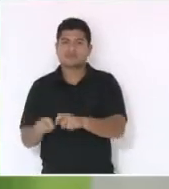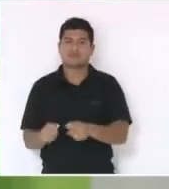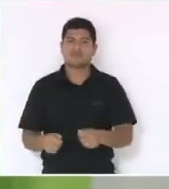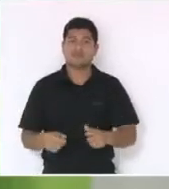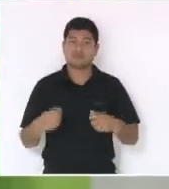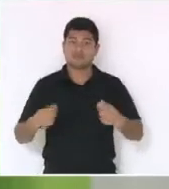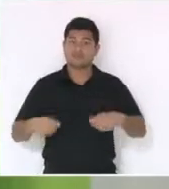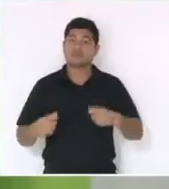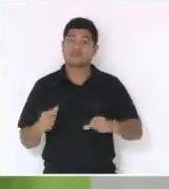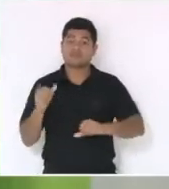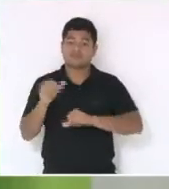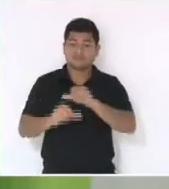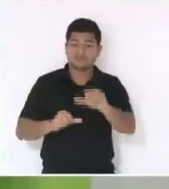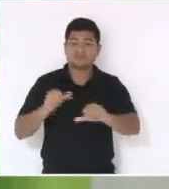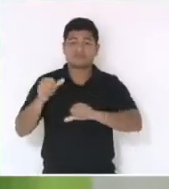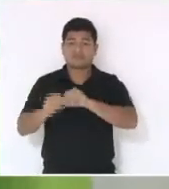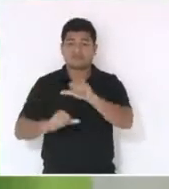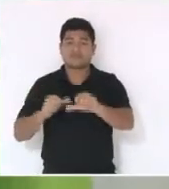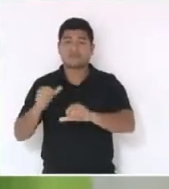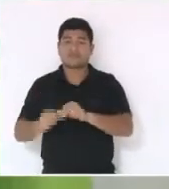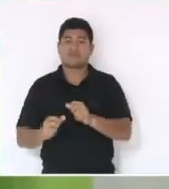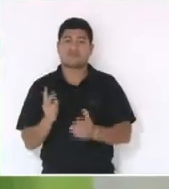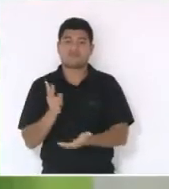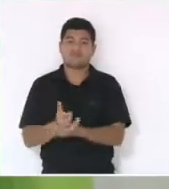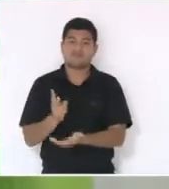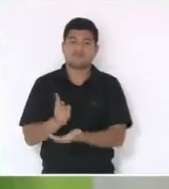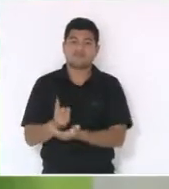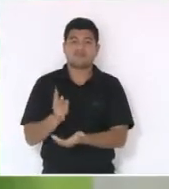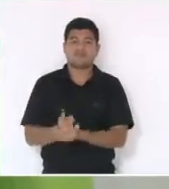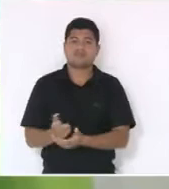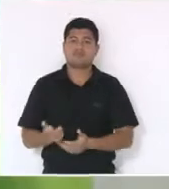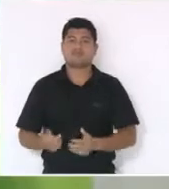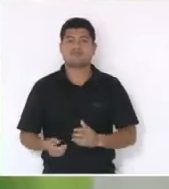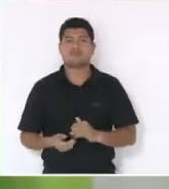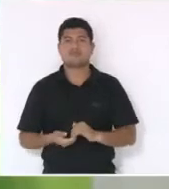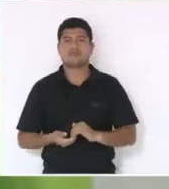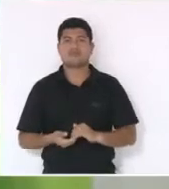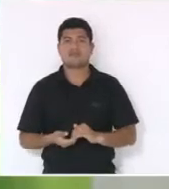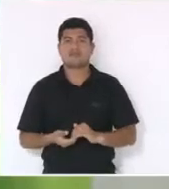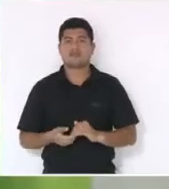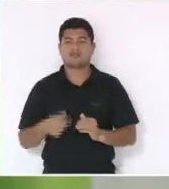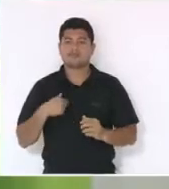da frota de veículos. Fiz os pleitos, expliquei